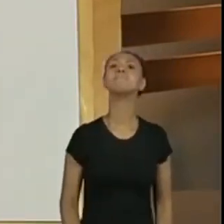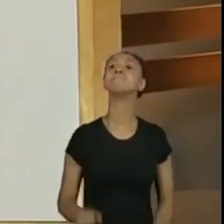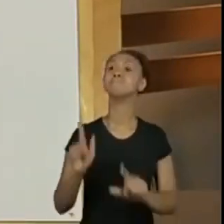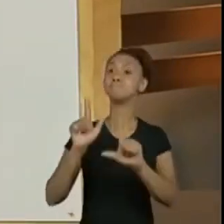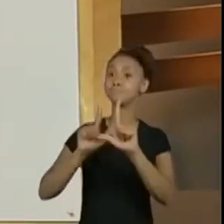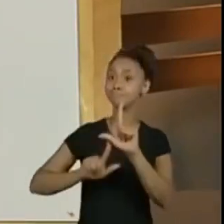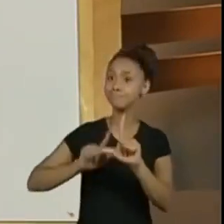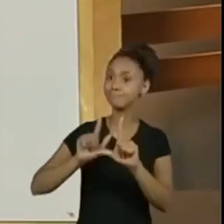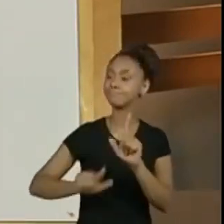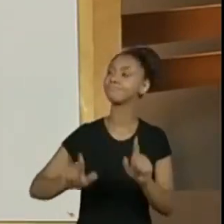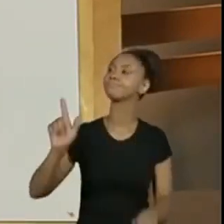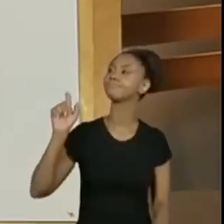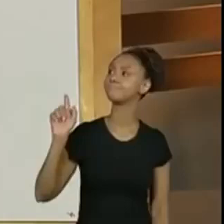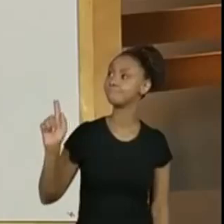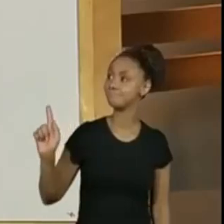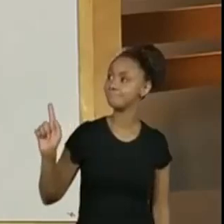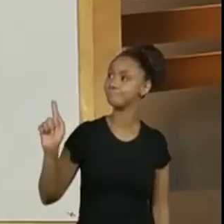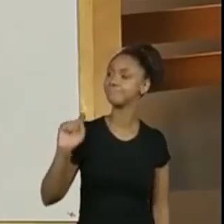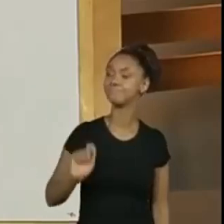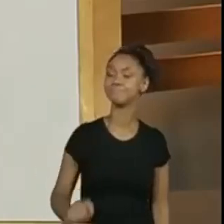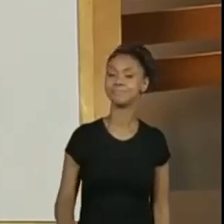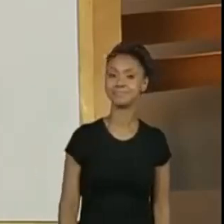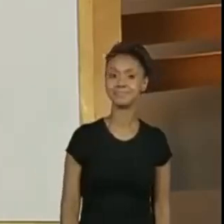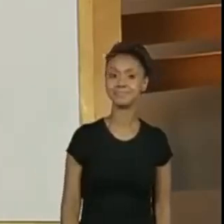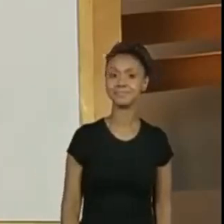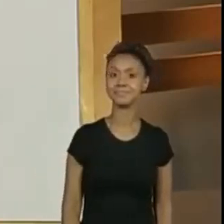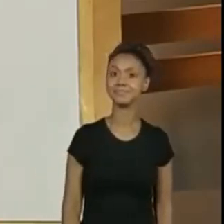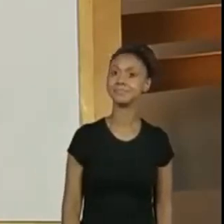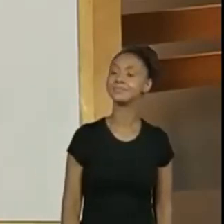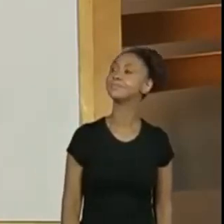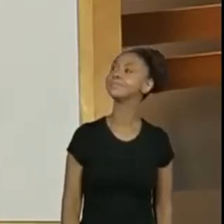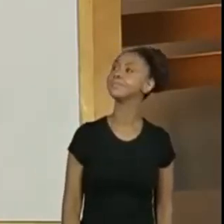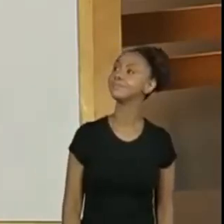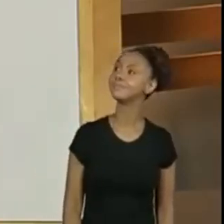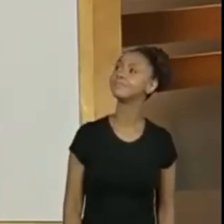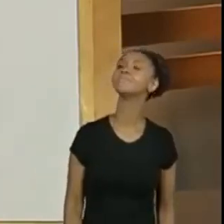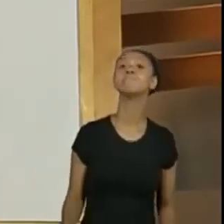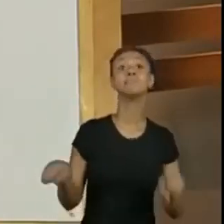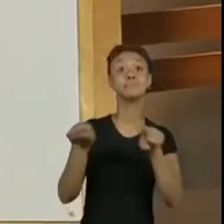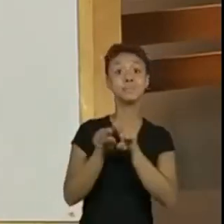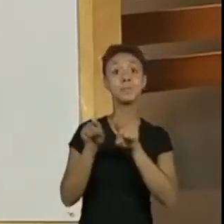alguém, tem G, e conseguir,